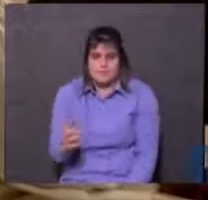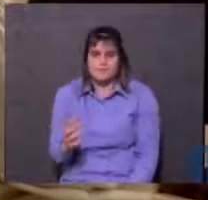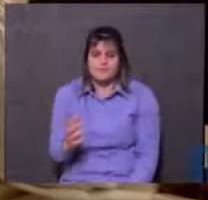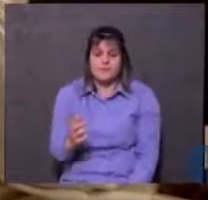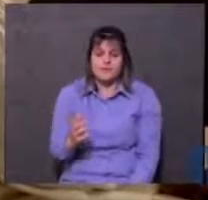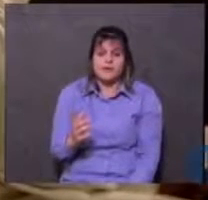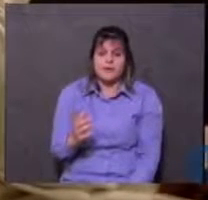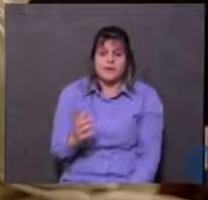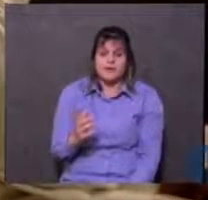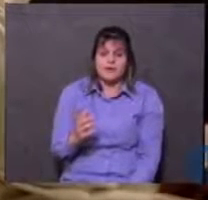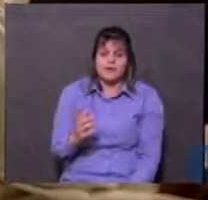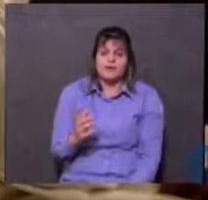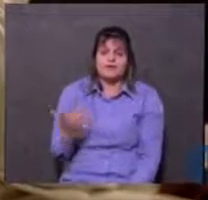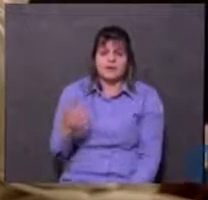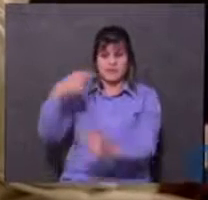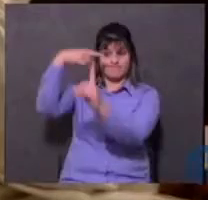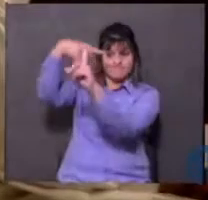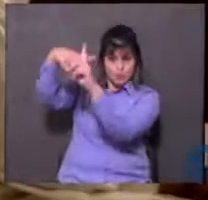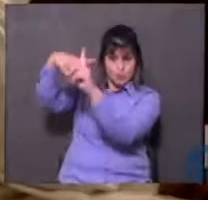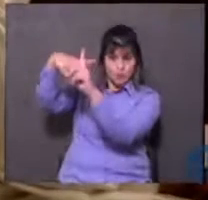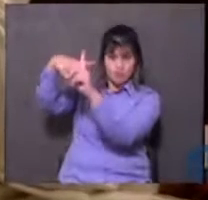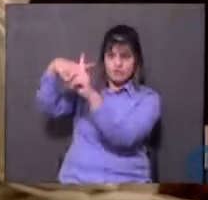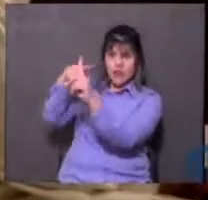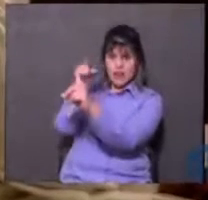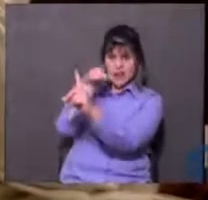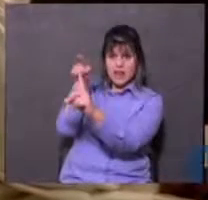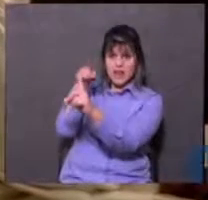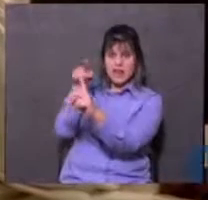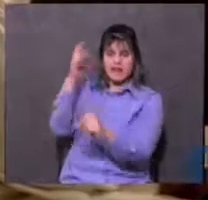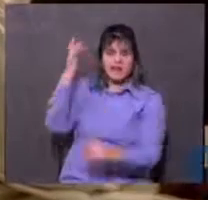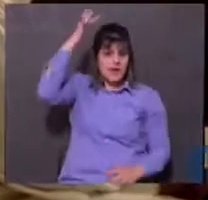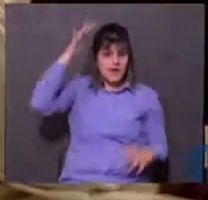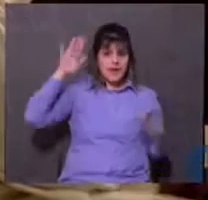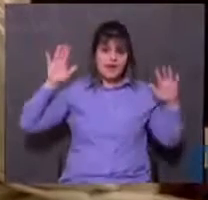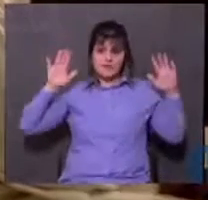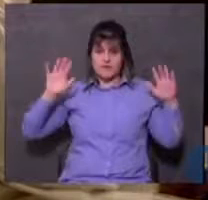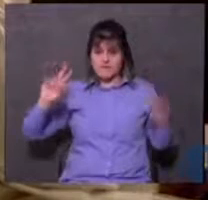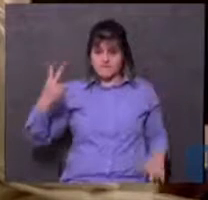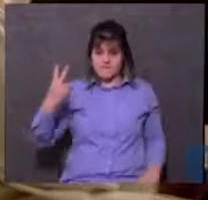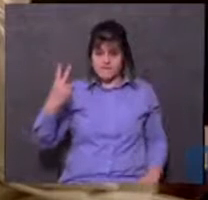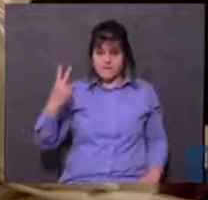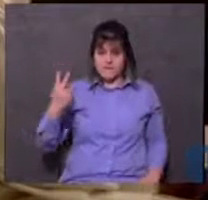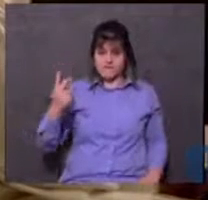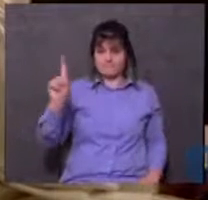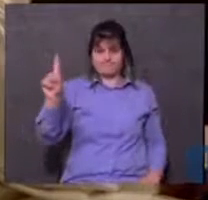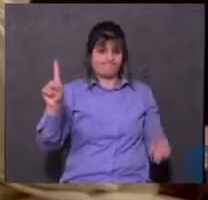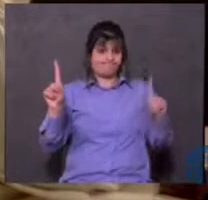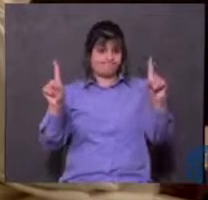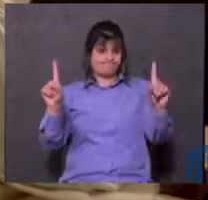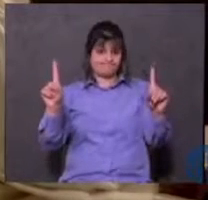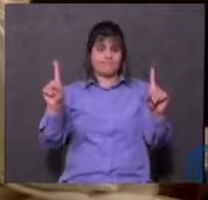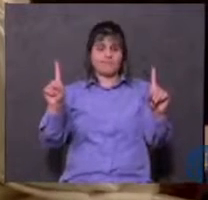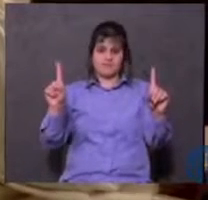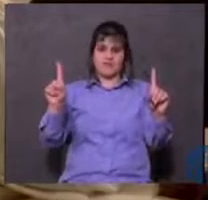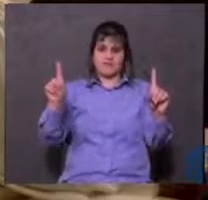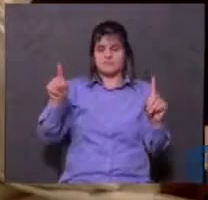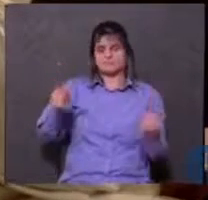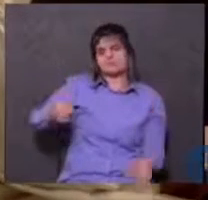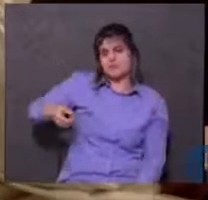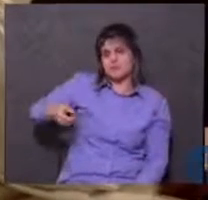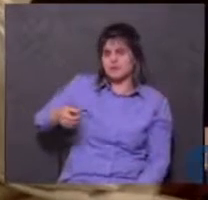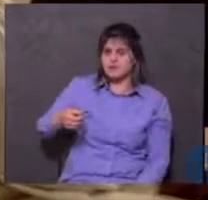Sob os dois braços da cruz estavam dois anjos, cada um com um regador de cristal na